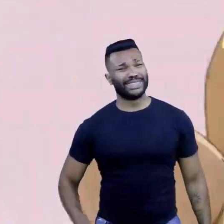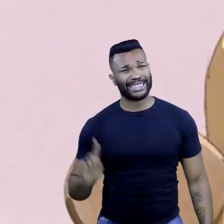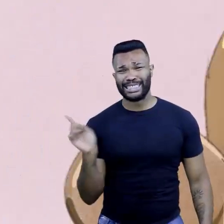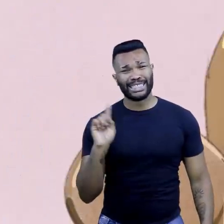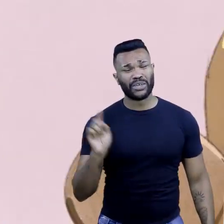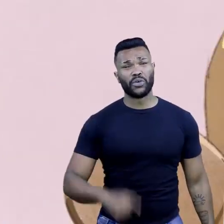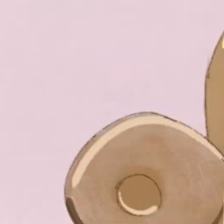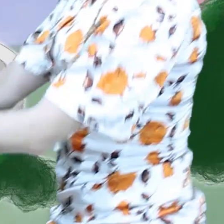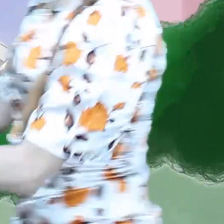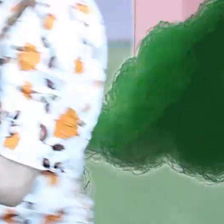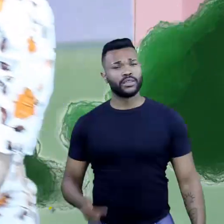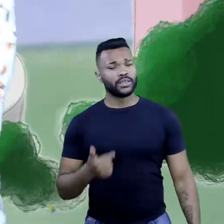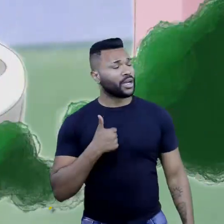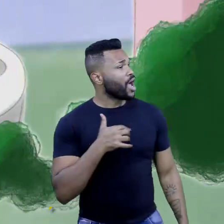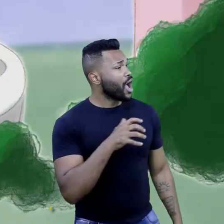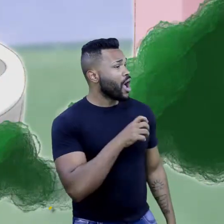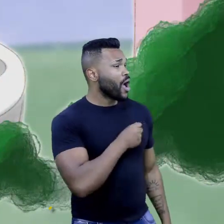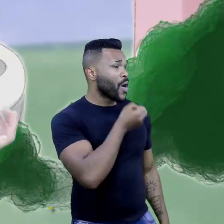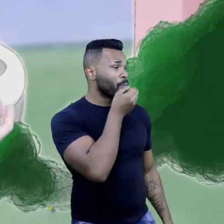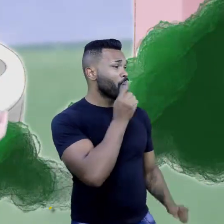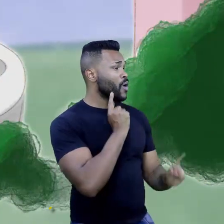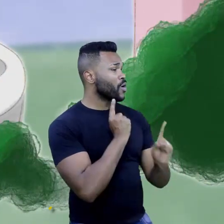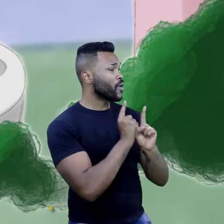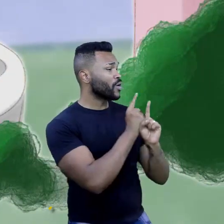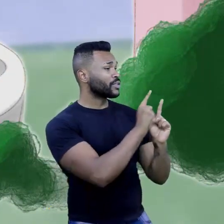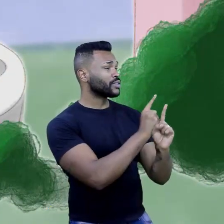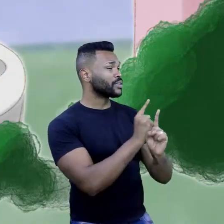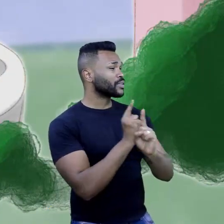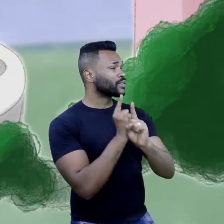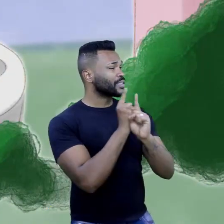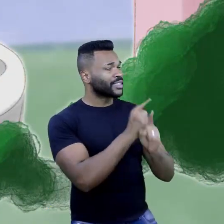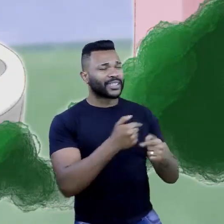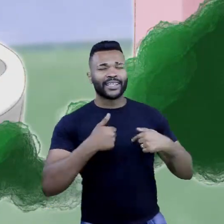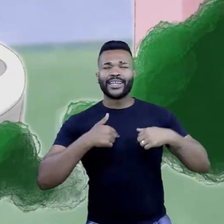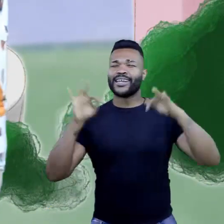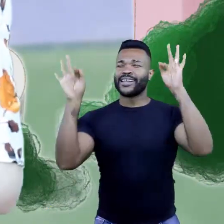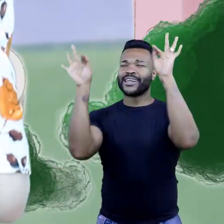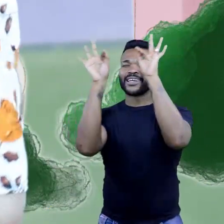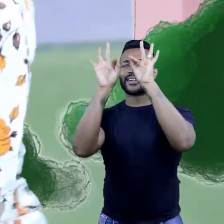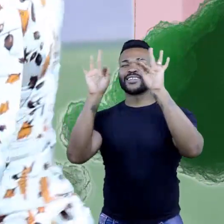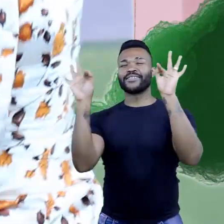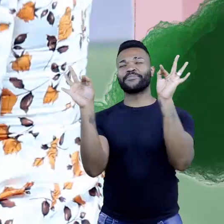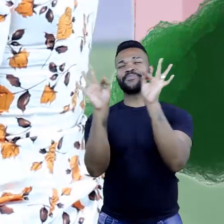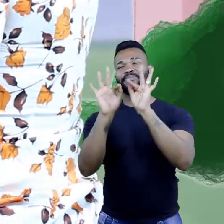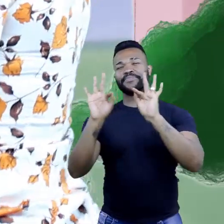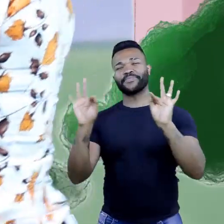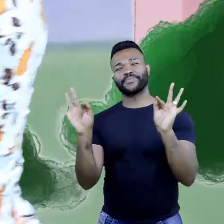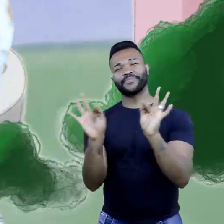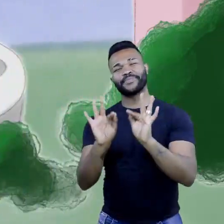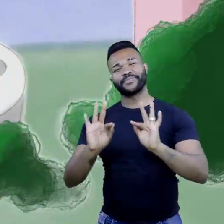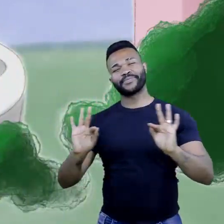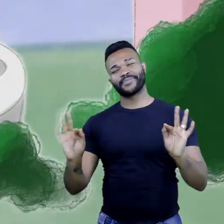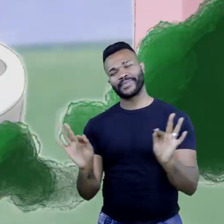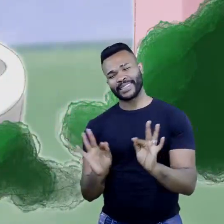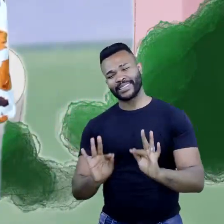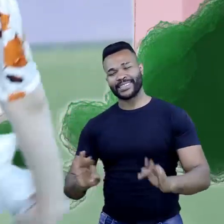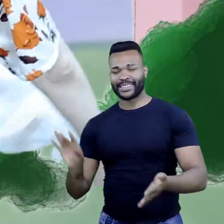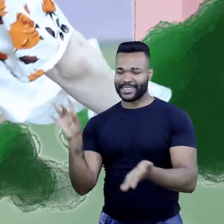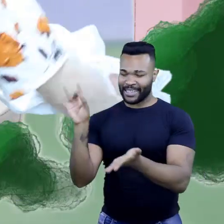Não! Não! Meu amor, que bom que eu te encontrei. Estou feliz,